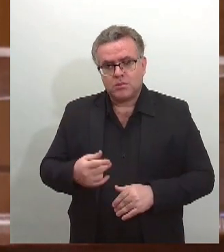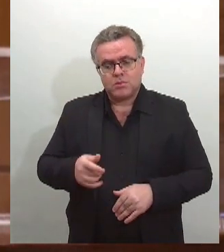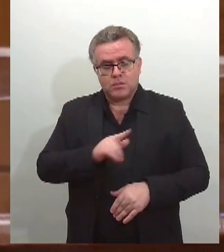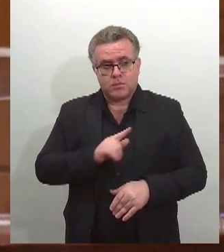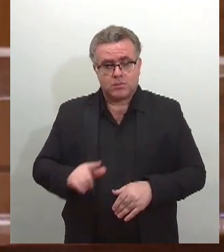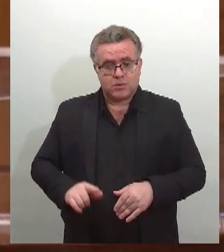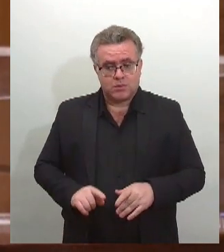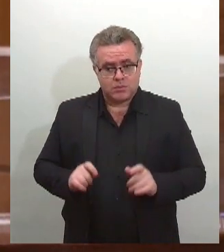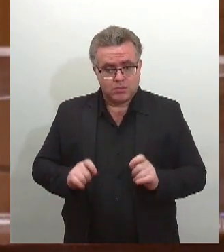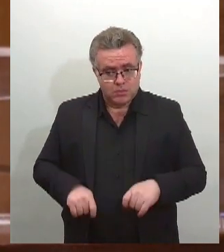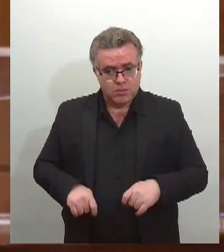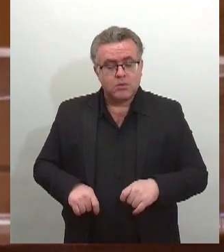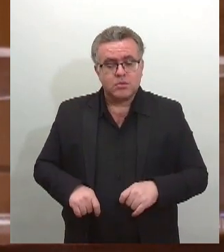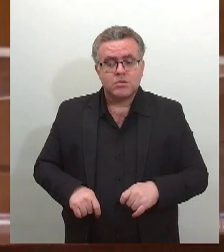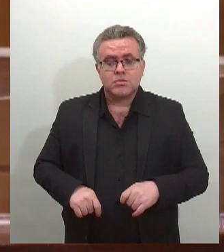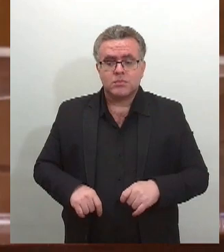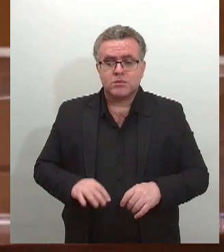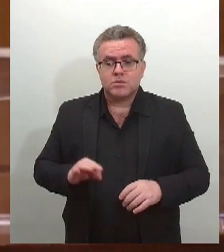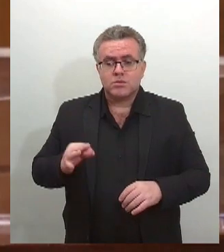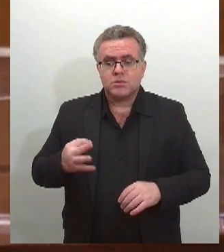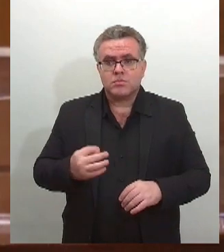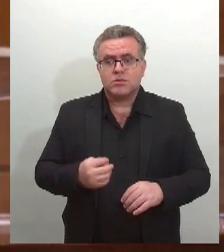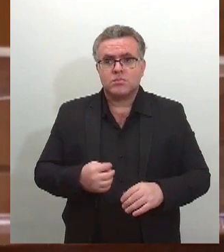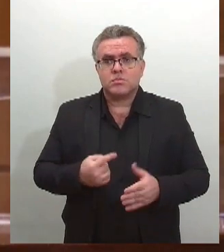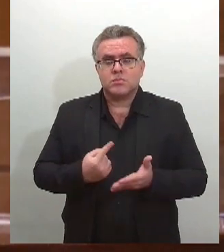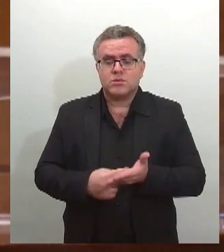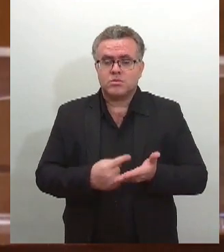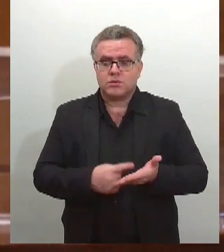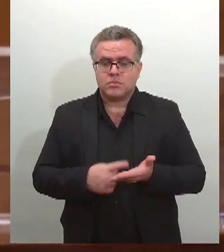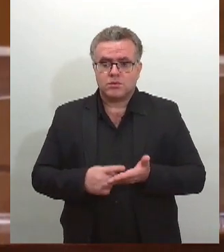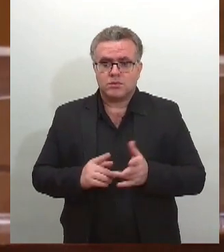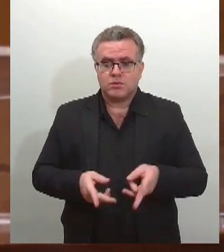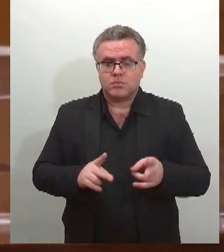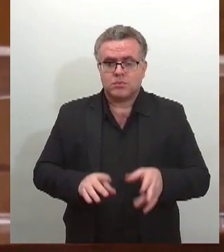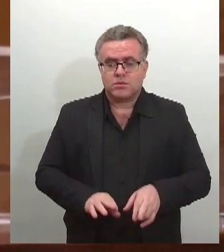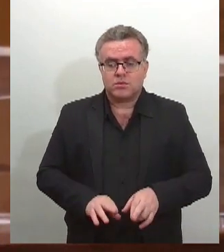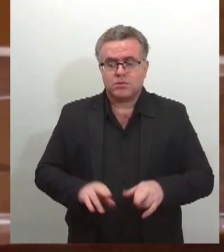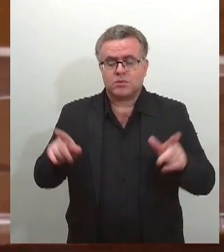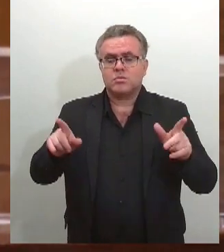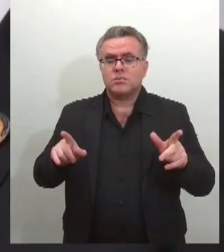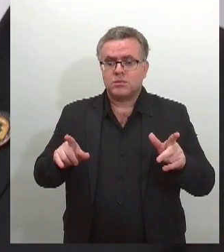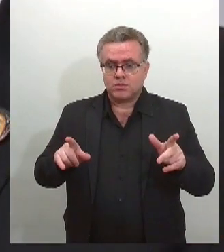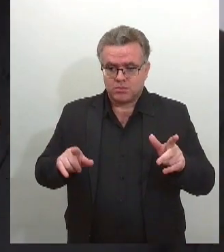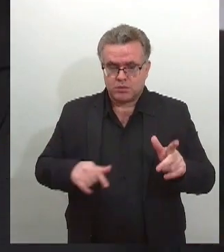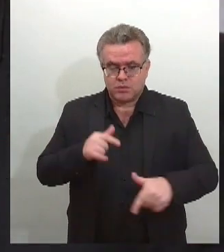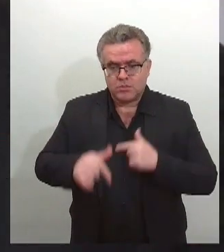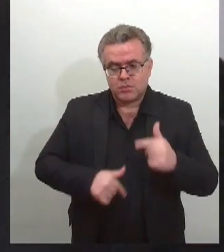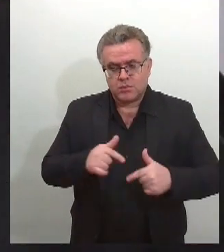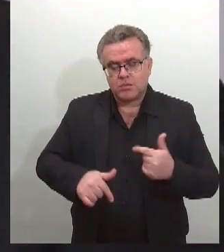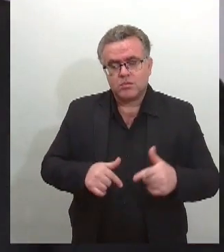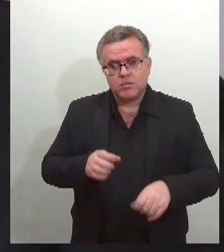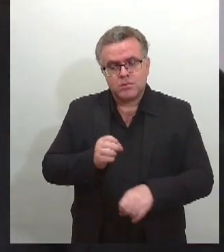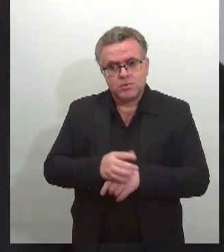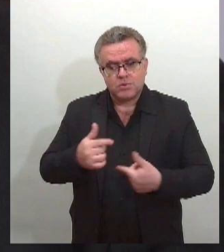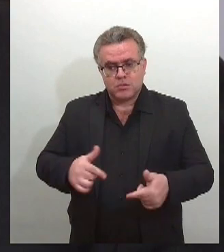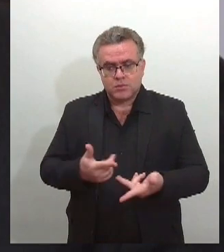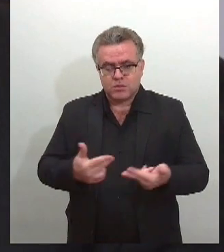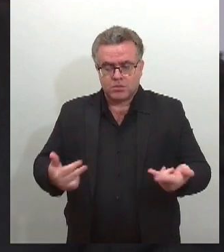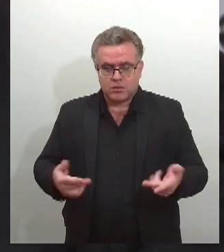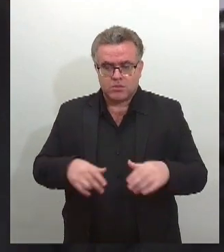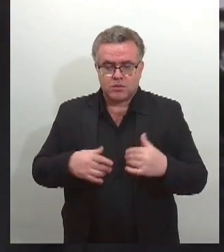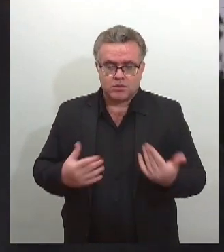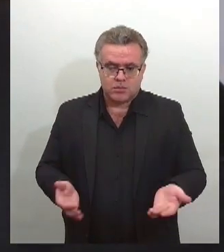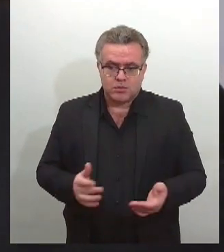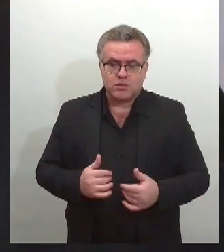esse setor com capacidade diferenciada na geração de emprego e renda. A caprinovinocultura é uma das cadeias